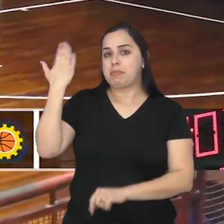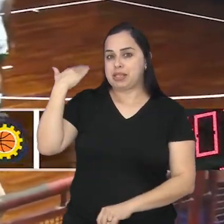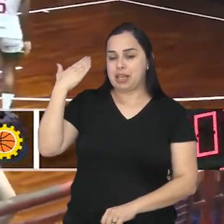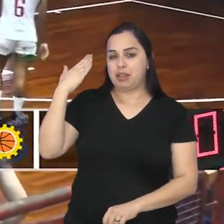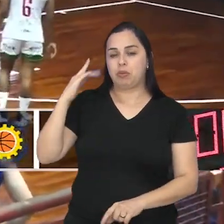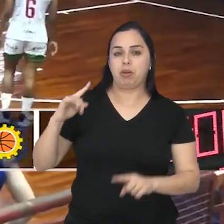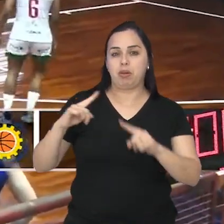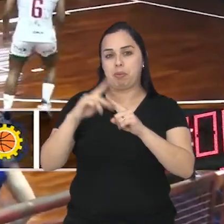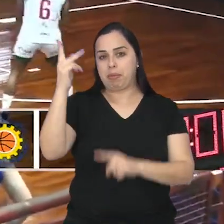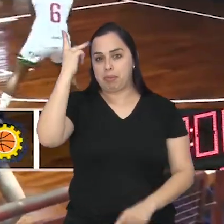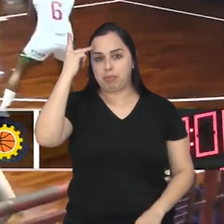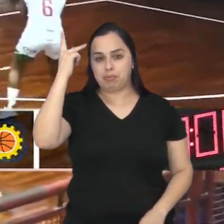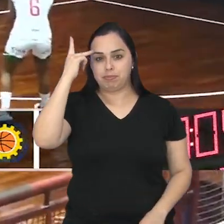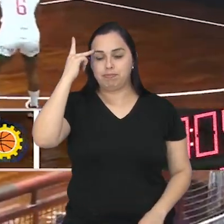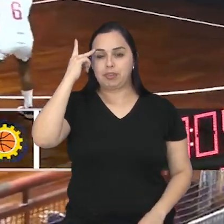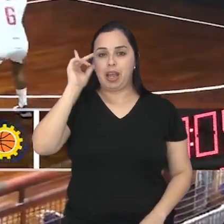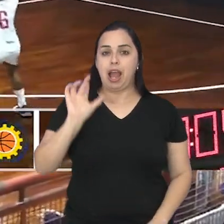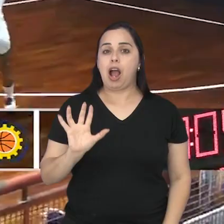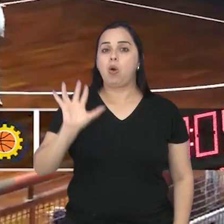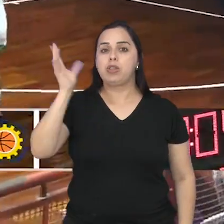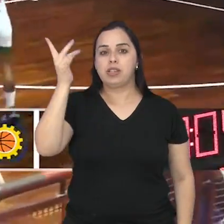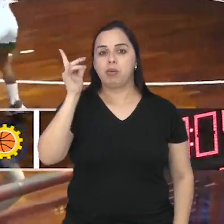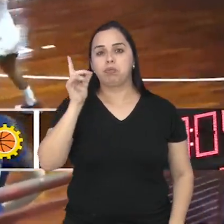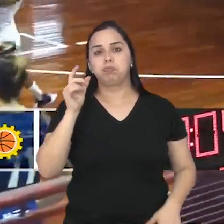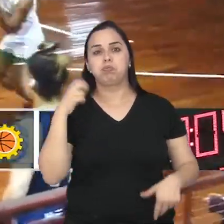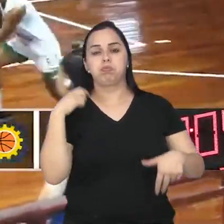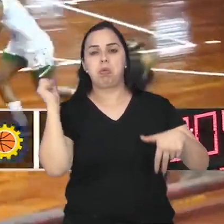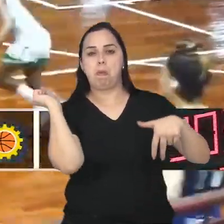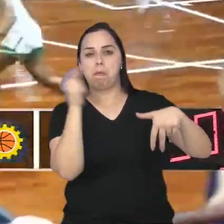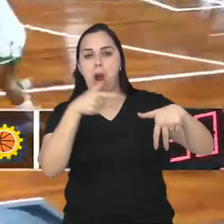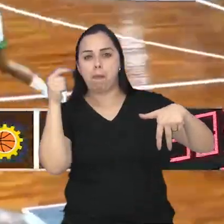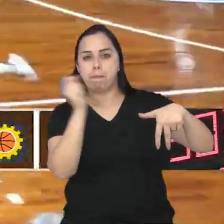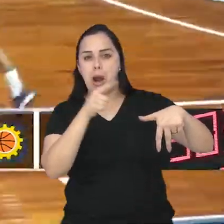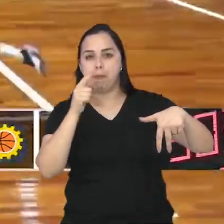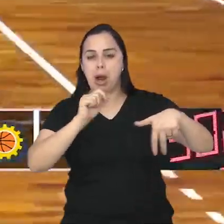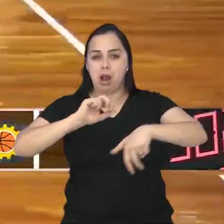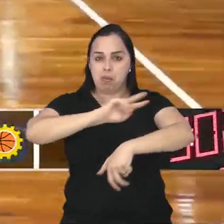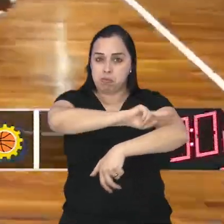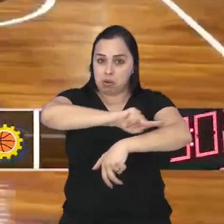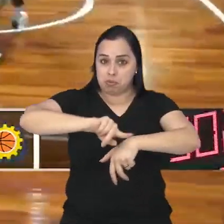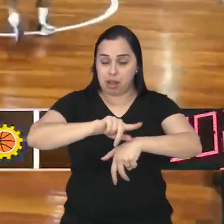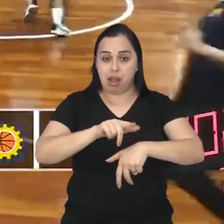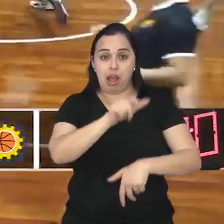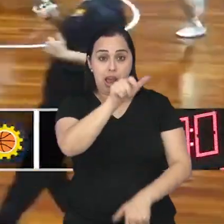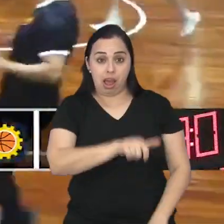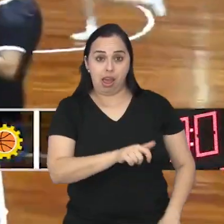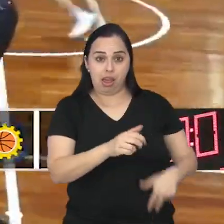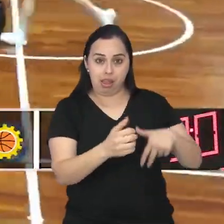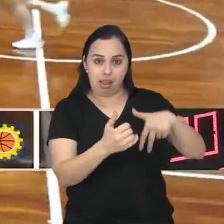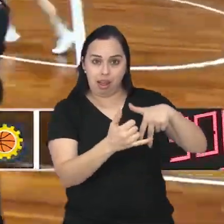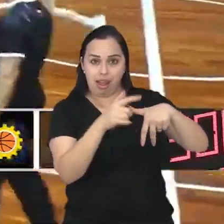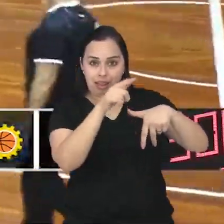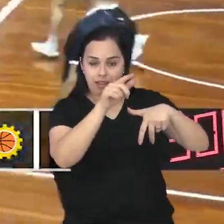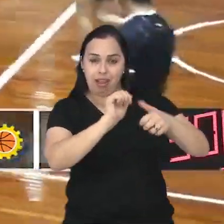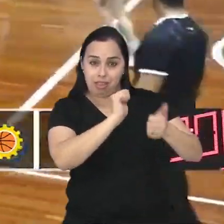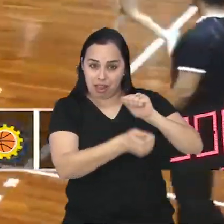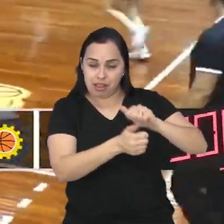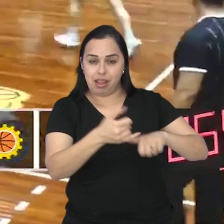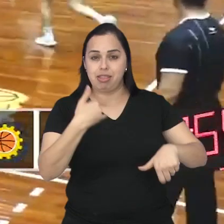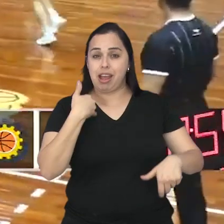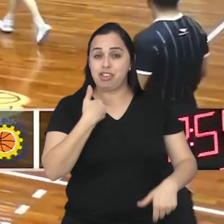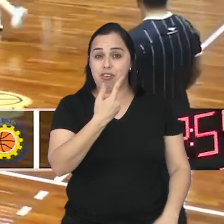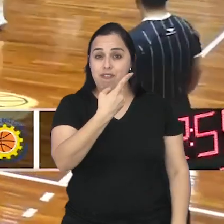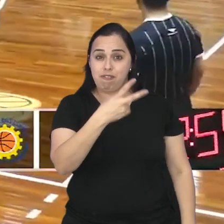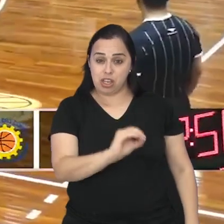no final do mês passado pela Copa Paulista foi marcada por um caso de injúria racial uma das atletas do time de Pinda